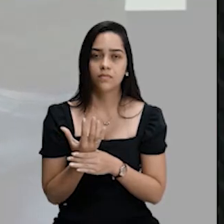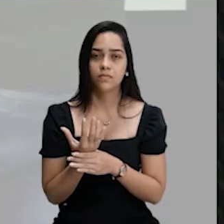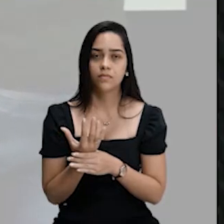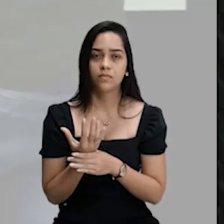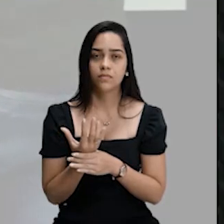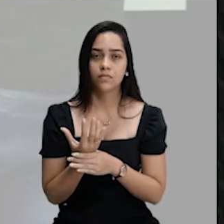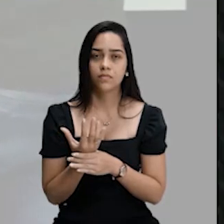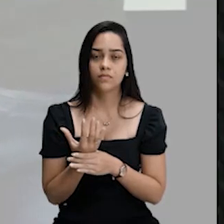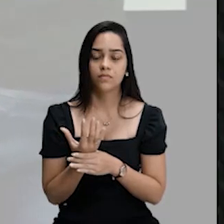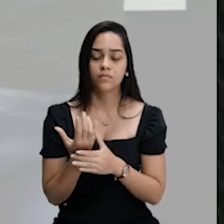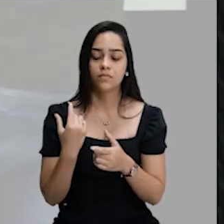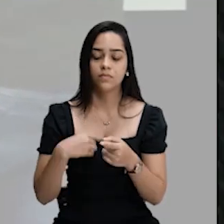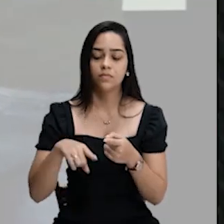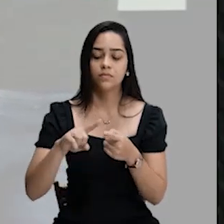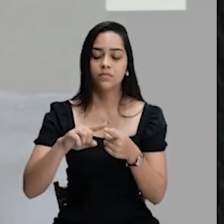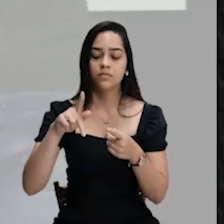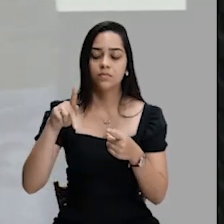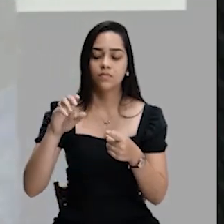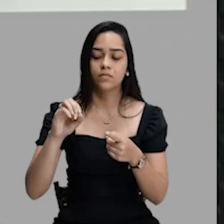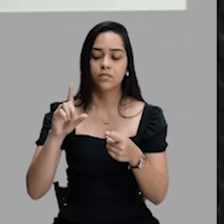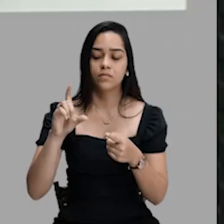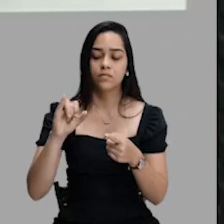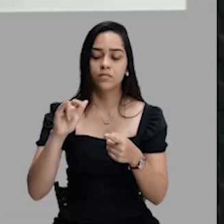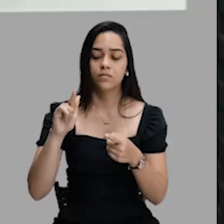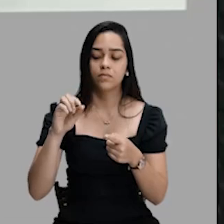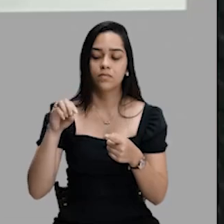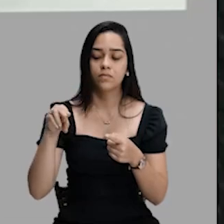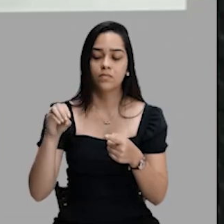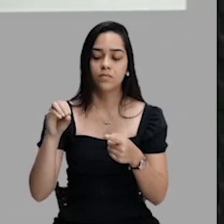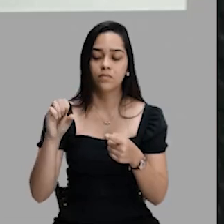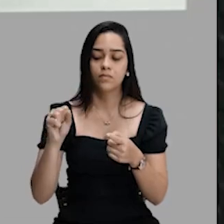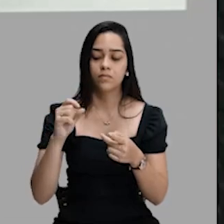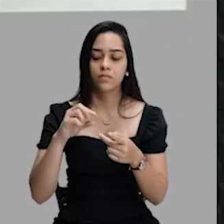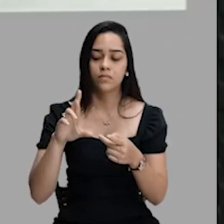por polígonos regulares.